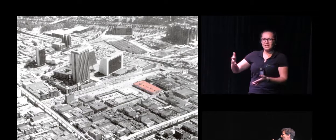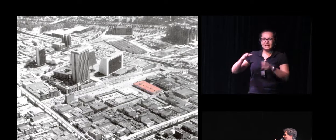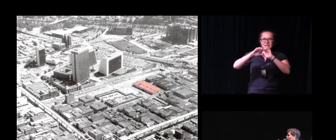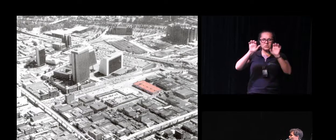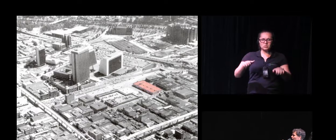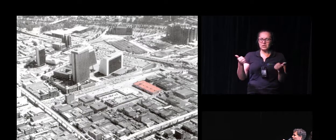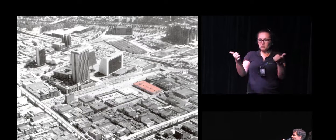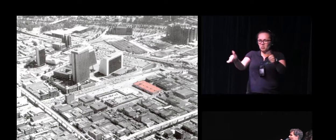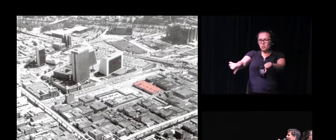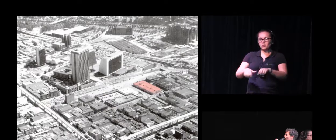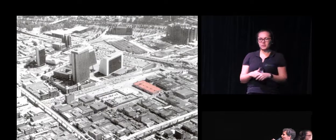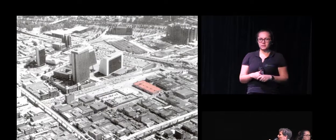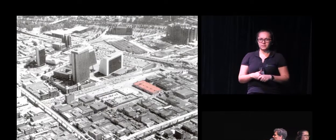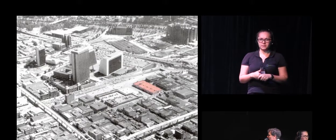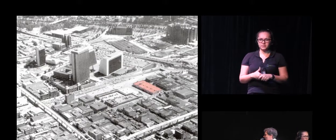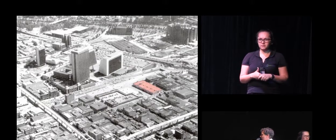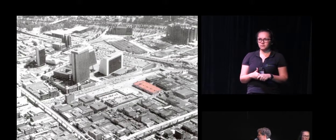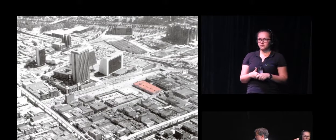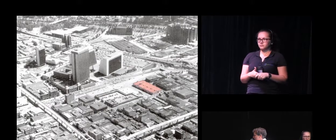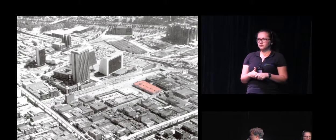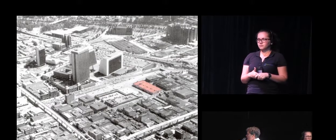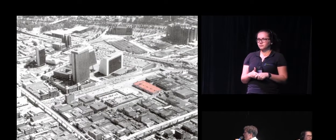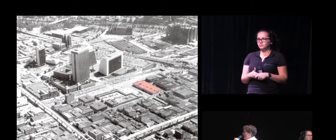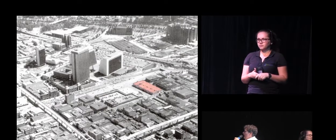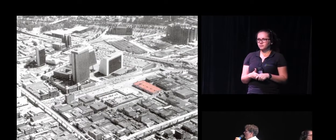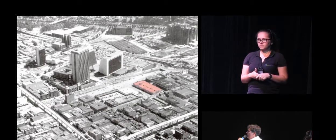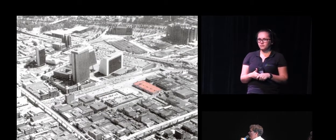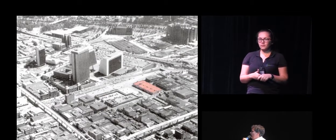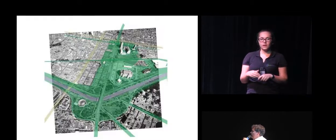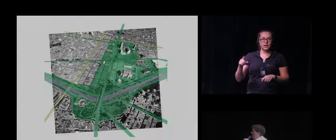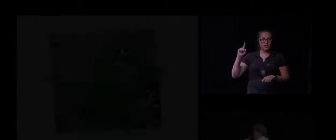em ruínas, a estrutura estava péssima.